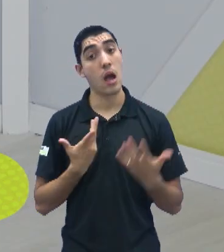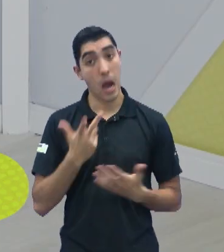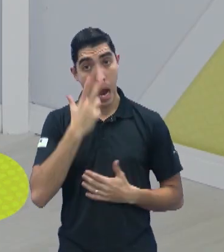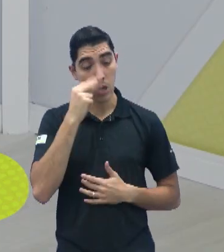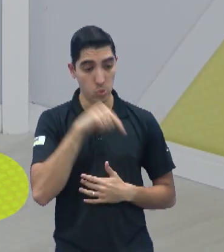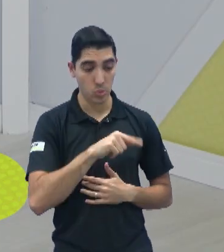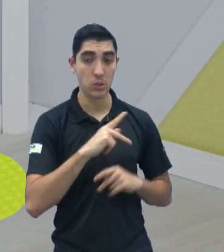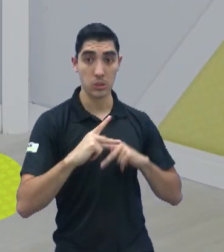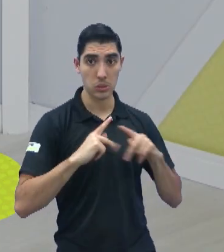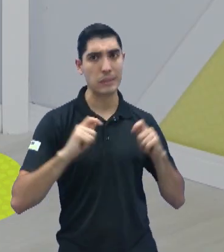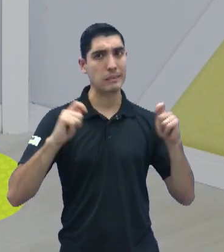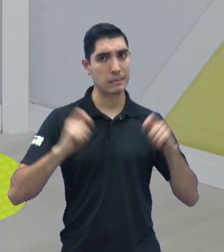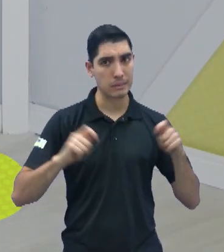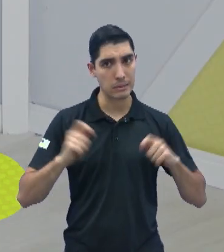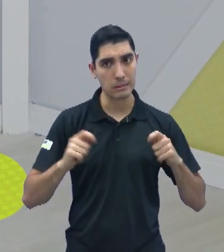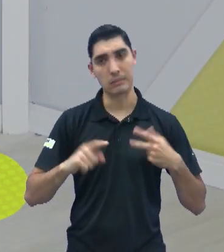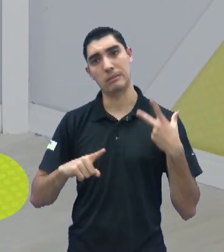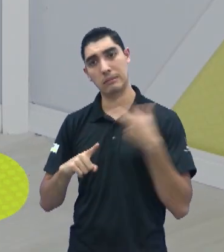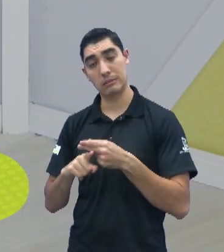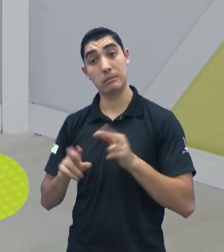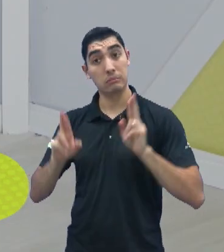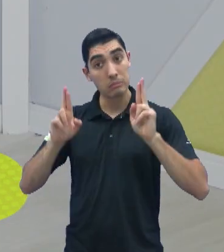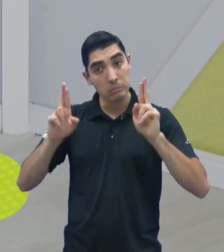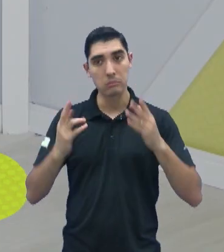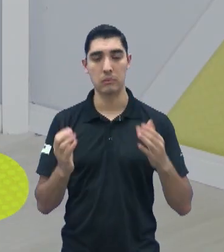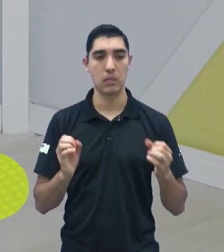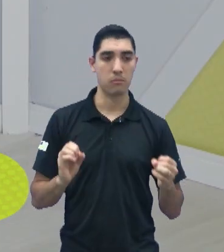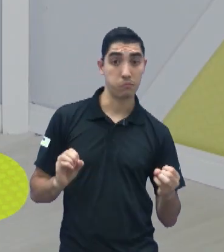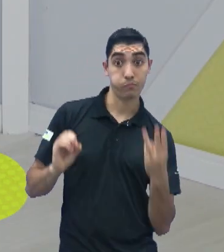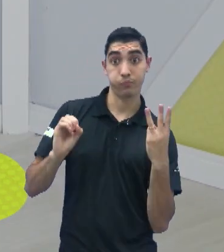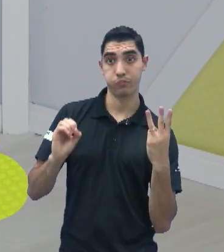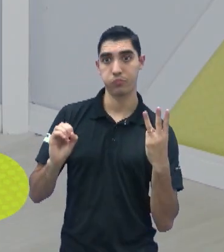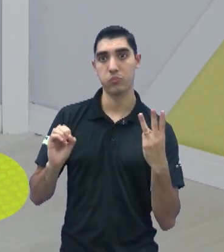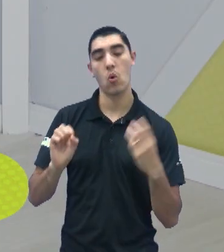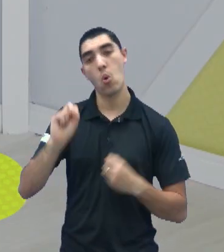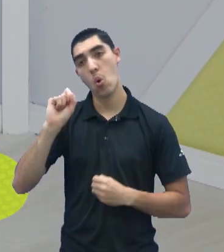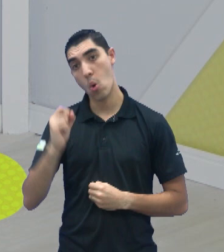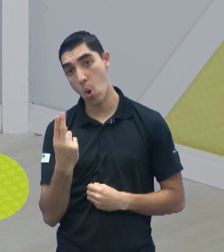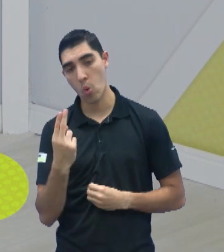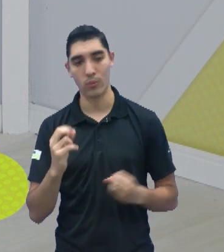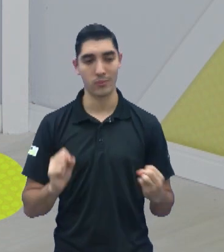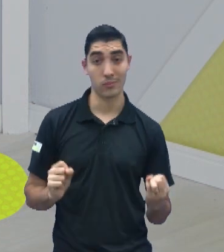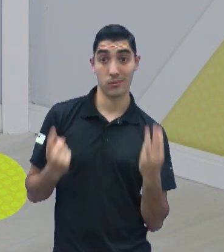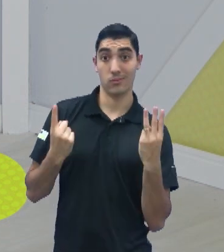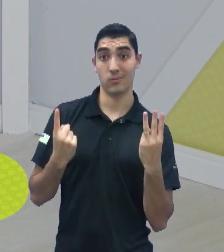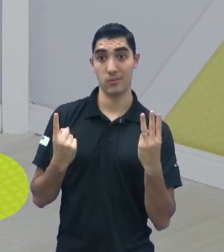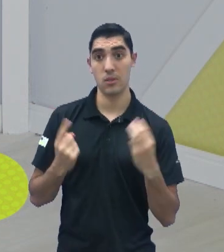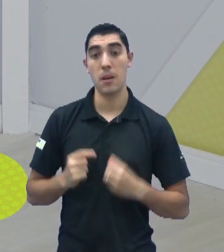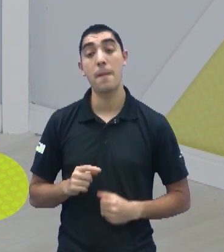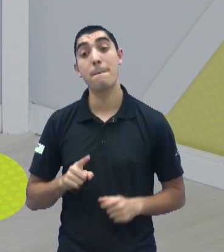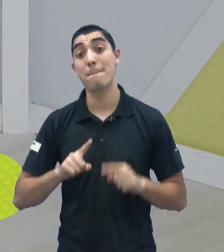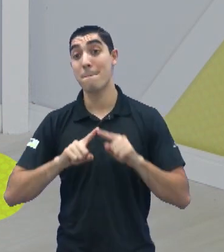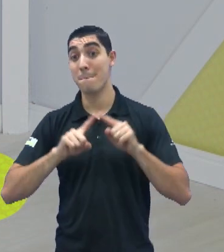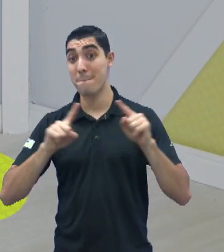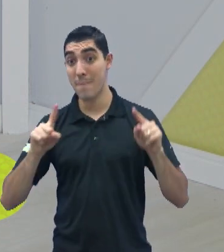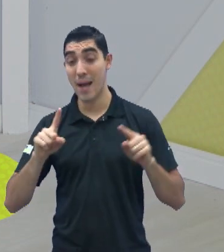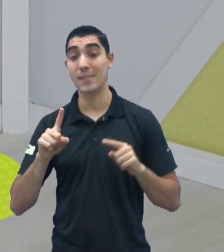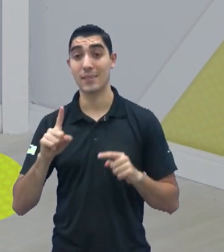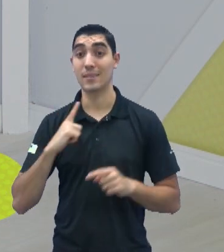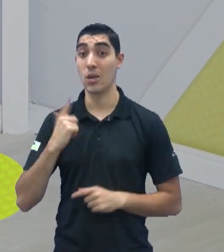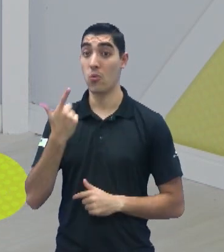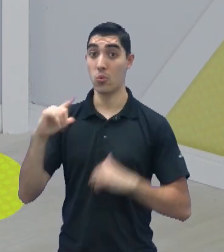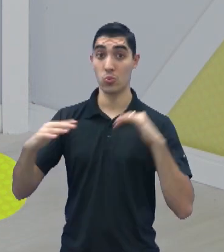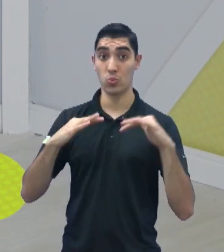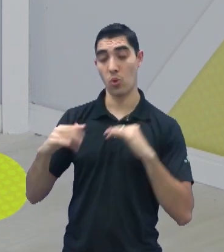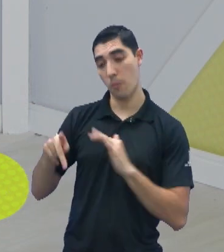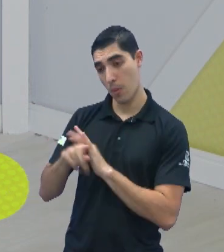José e que ela venha por 3-0 ou 3-1 para aí não depender de nada, mas tem ainda o jogo entre Mogi e o SESI